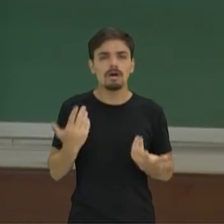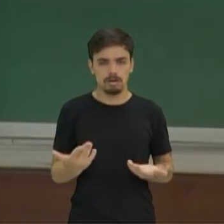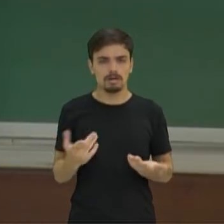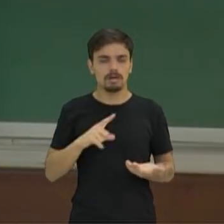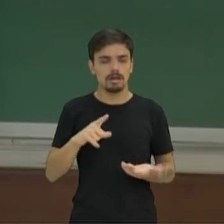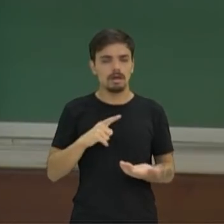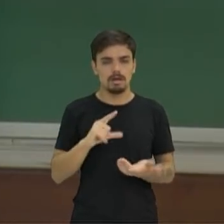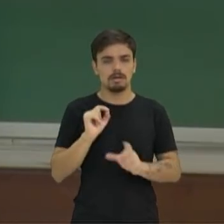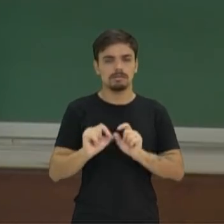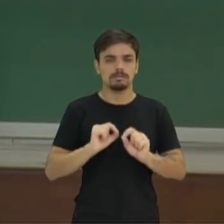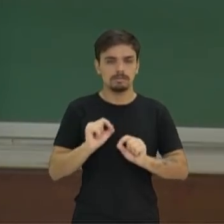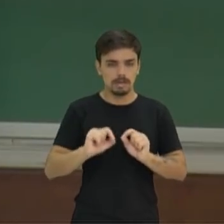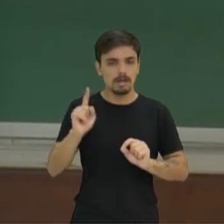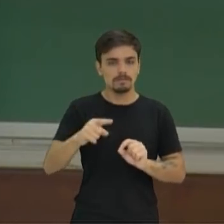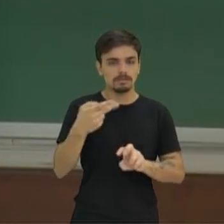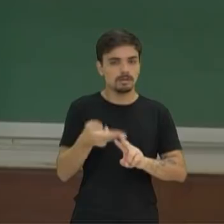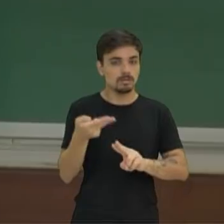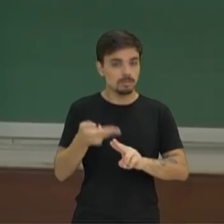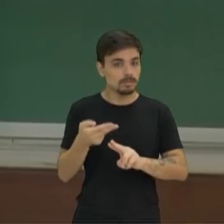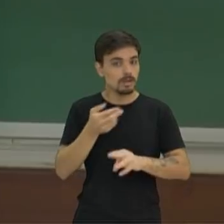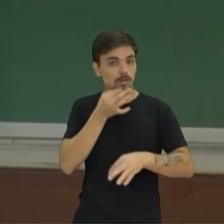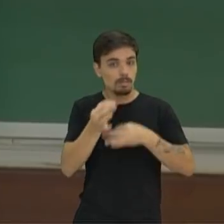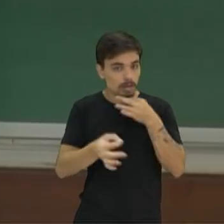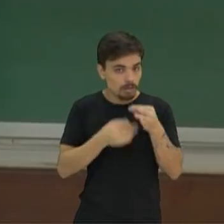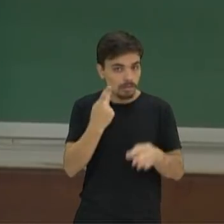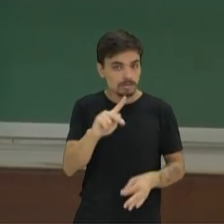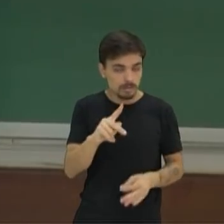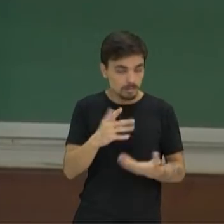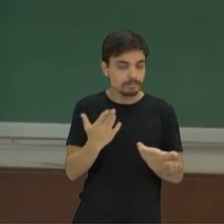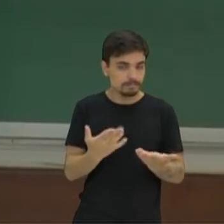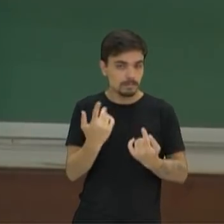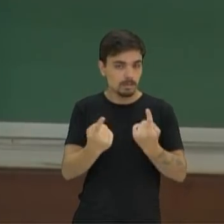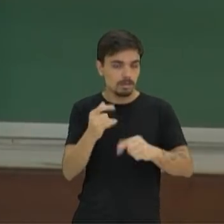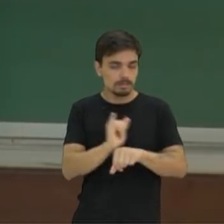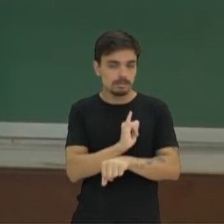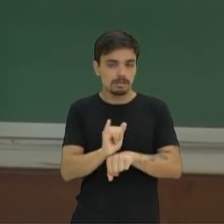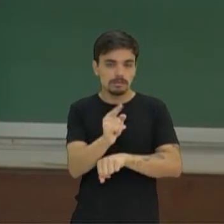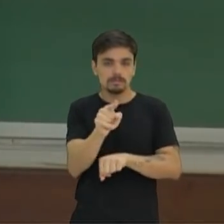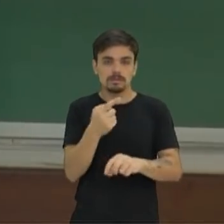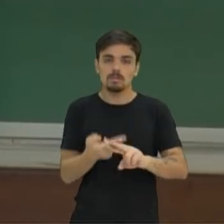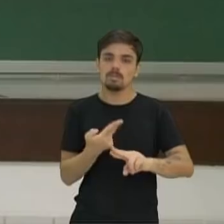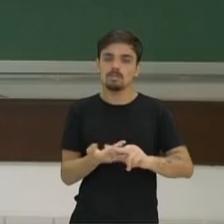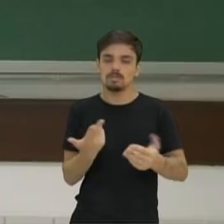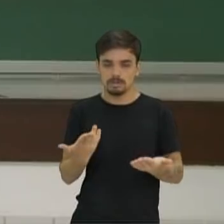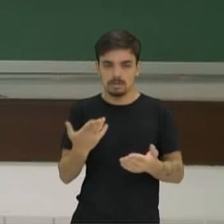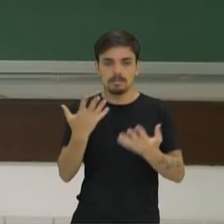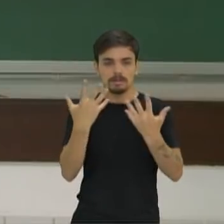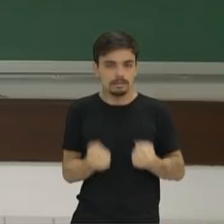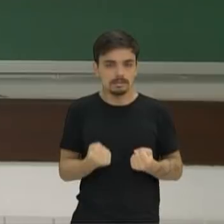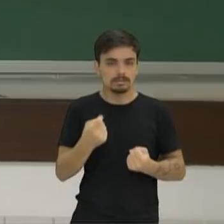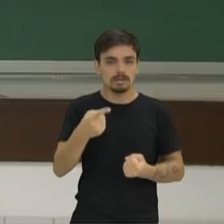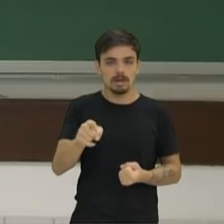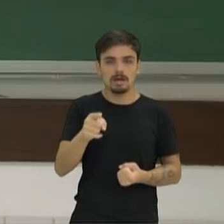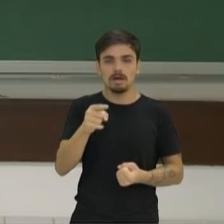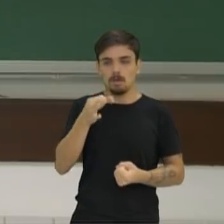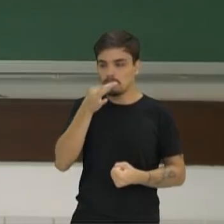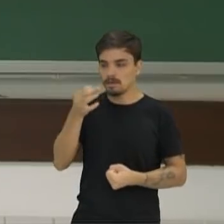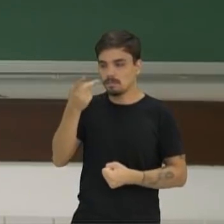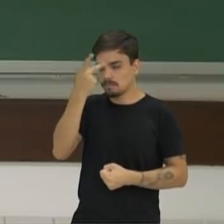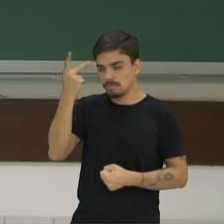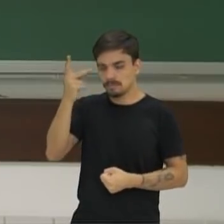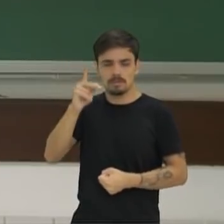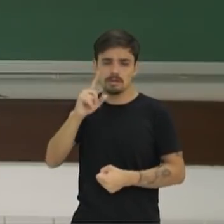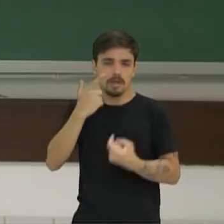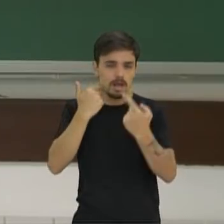dos meios que você utiliza para convencer alguém. E agora, qual estratégia você usa para convencer alguém? Não adianta você